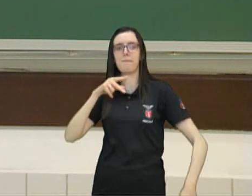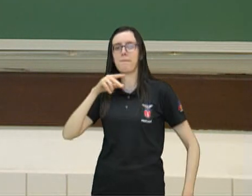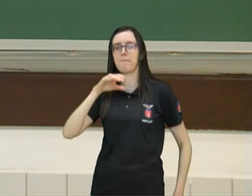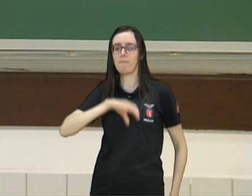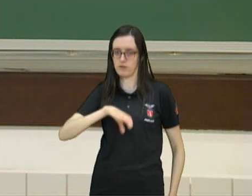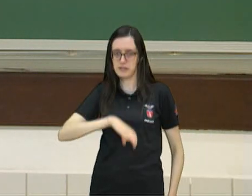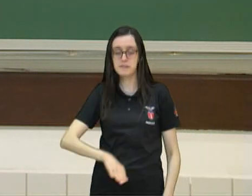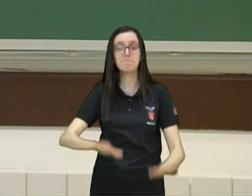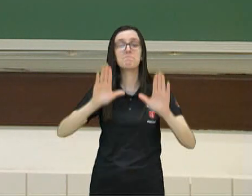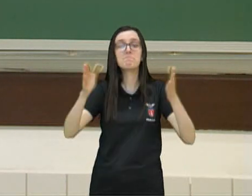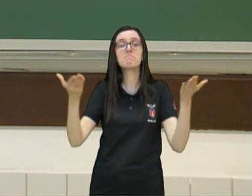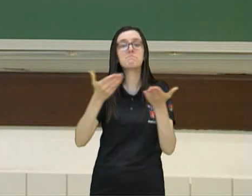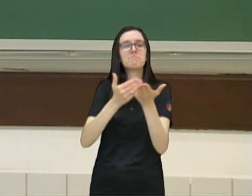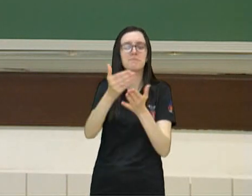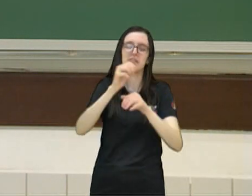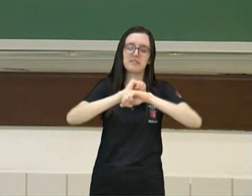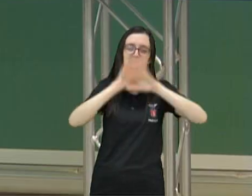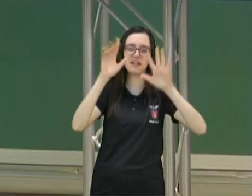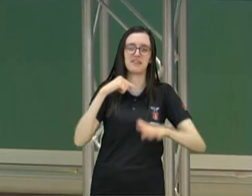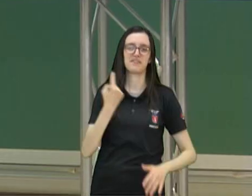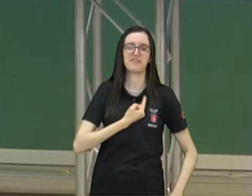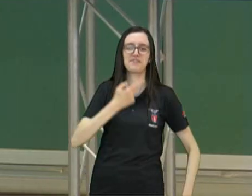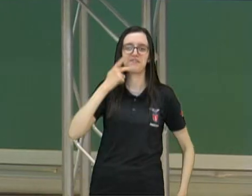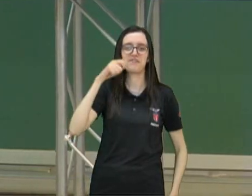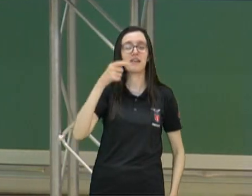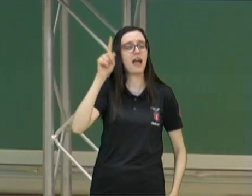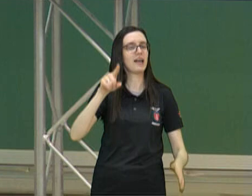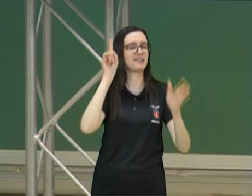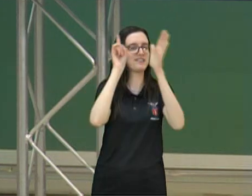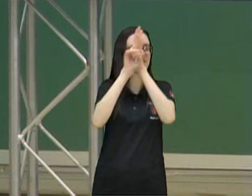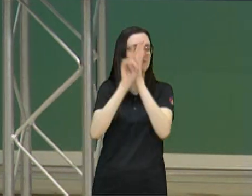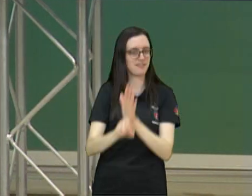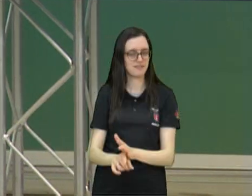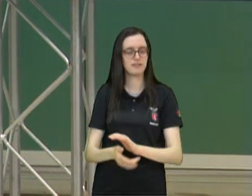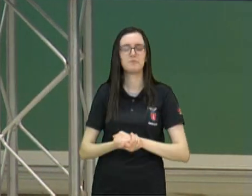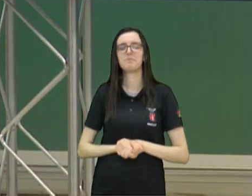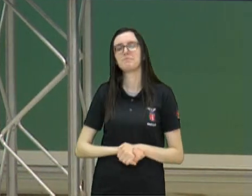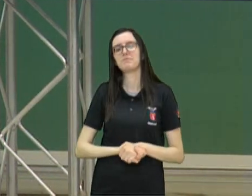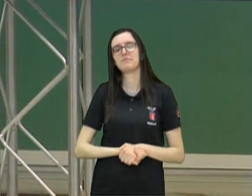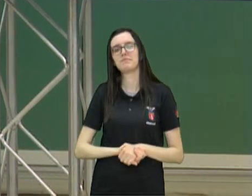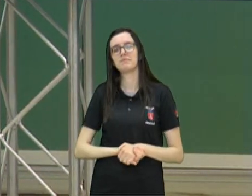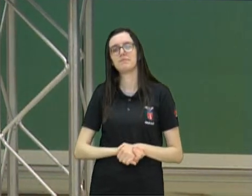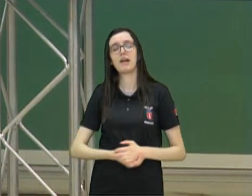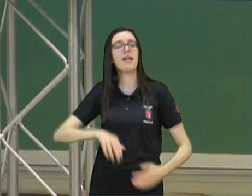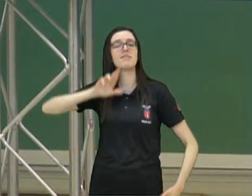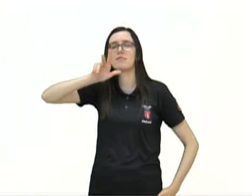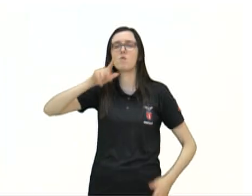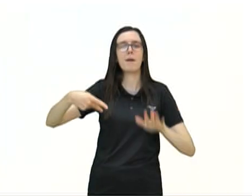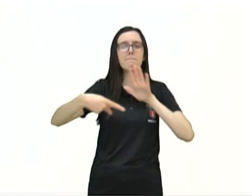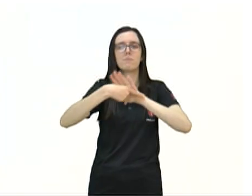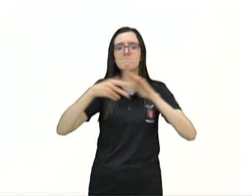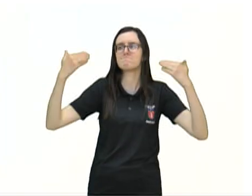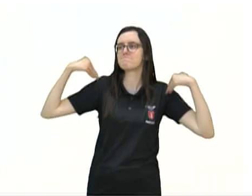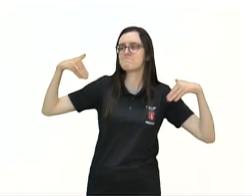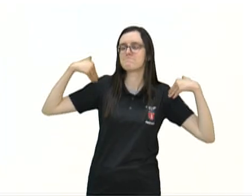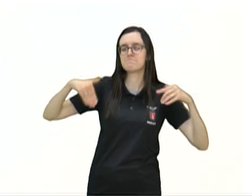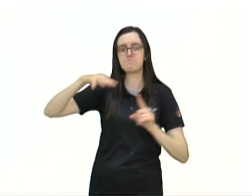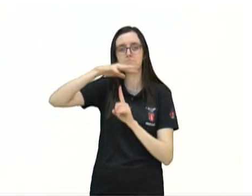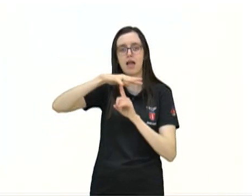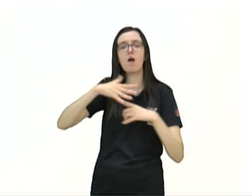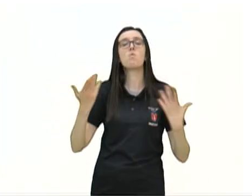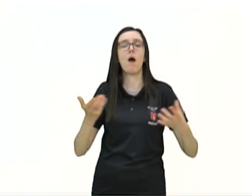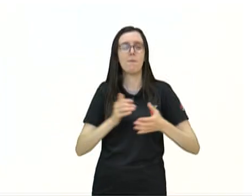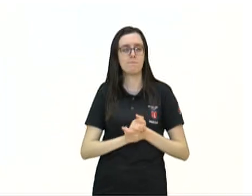portuguesa. E para começar, é claro que a gente vai para um quiz. Não é um ponto turístico do Paraná. Lagoa